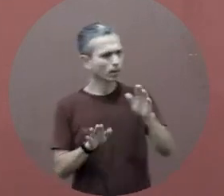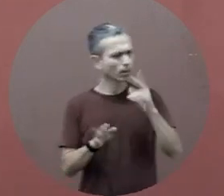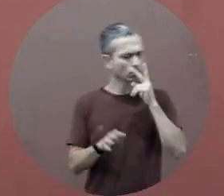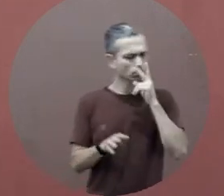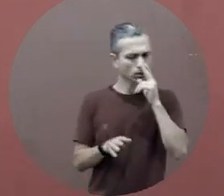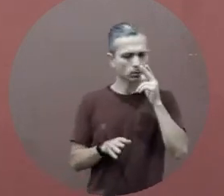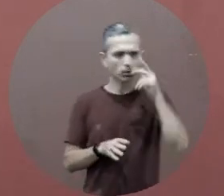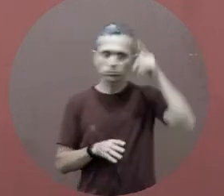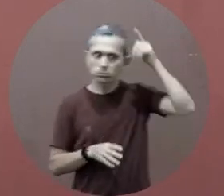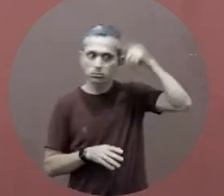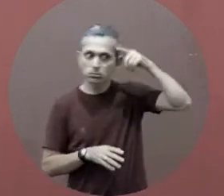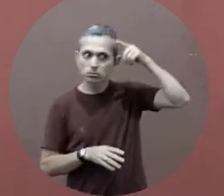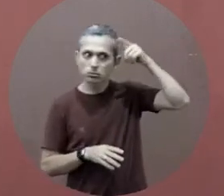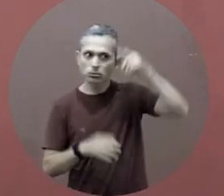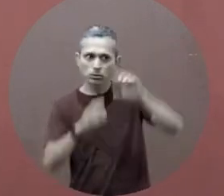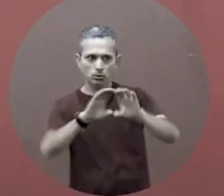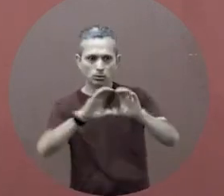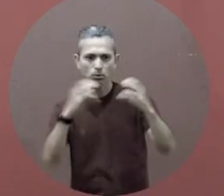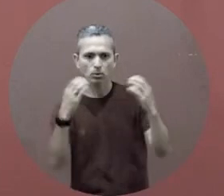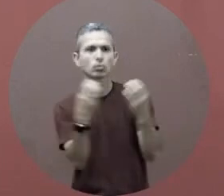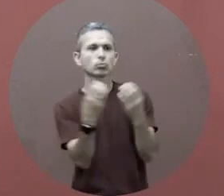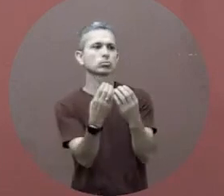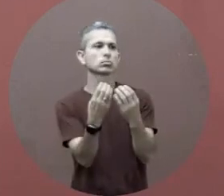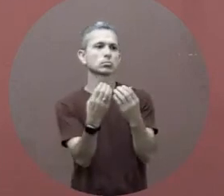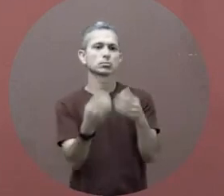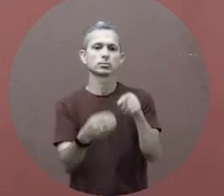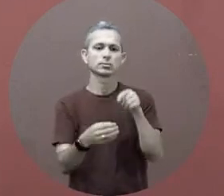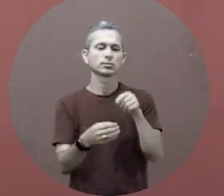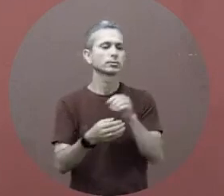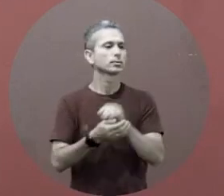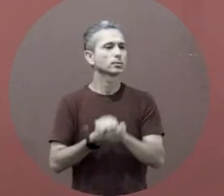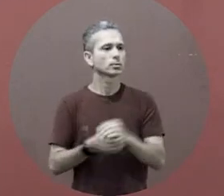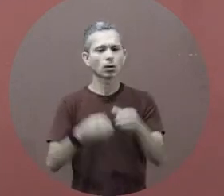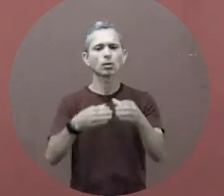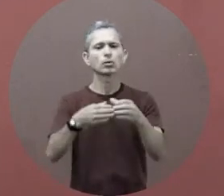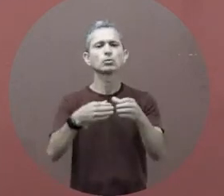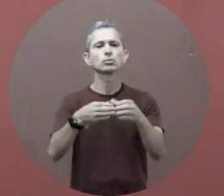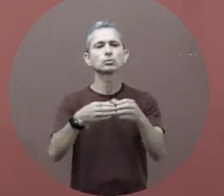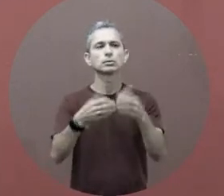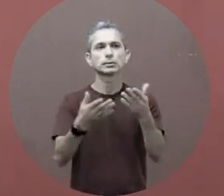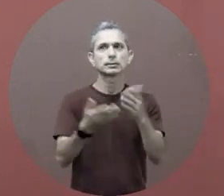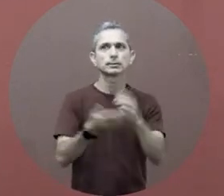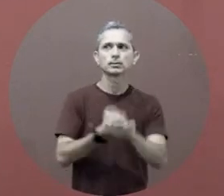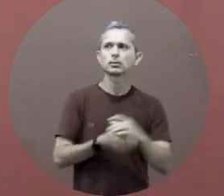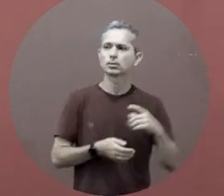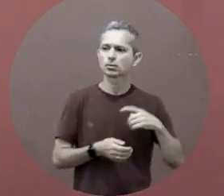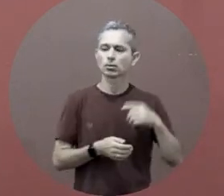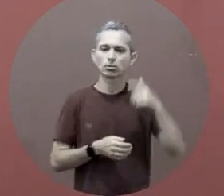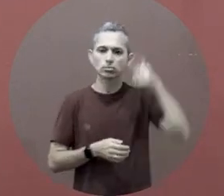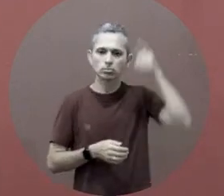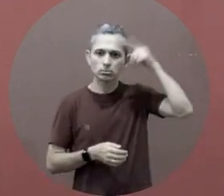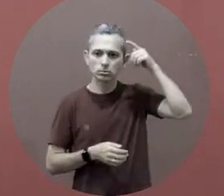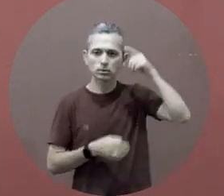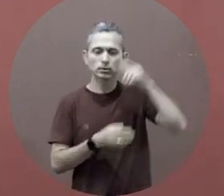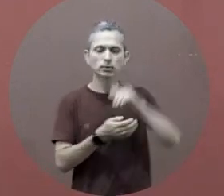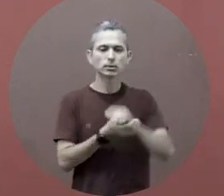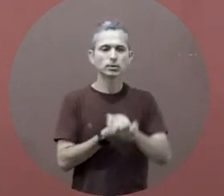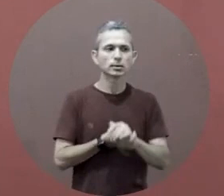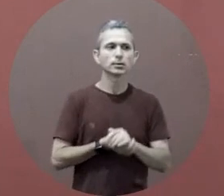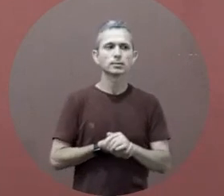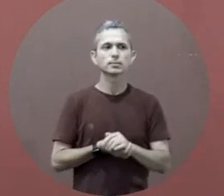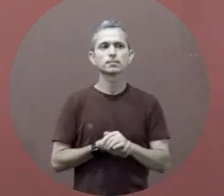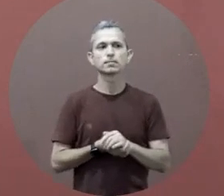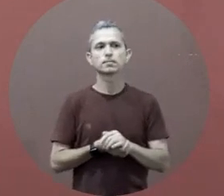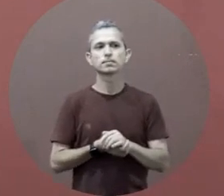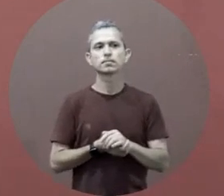Ele era um líder de uma comunidade que estava enfrentando oposição no campo. E ao mesmo